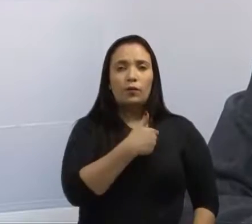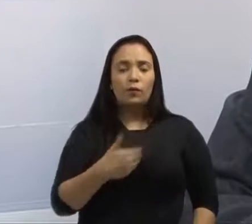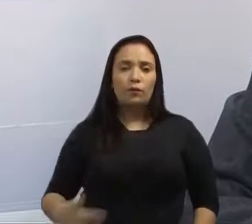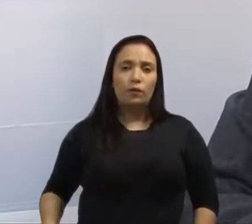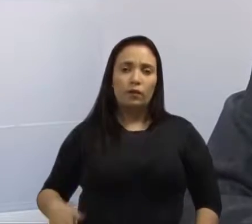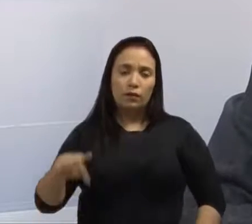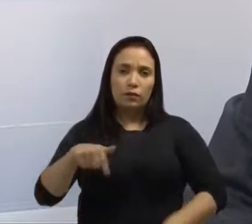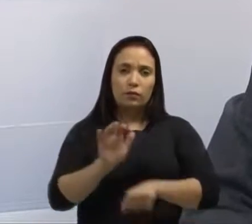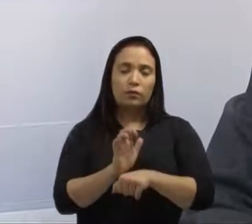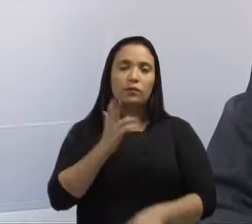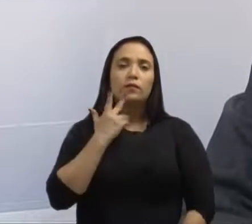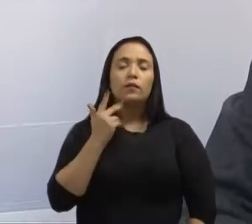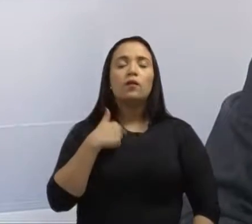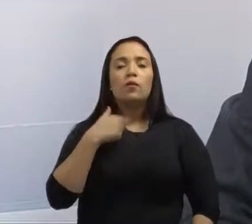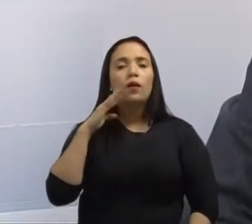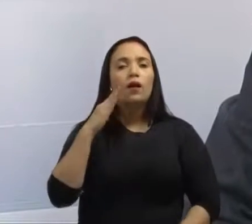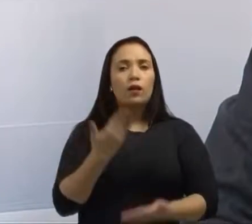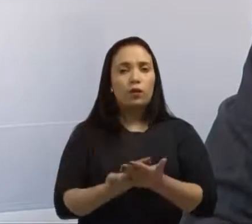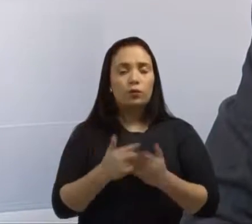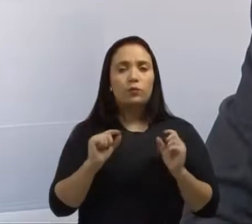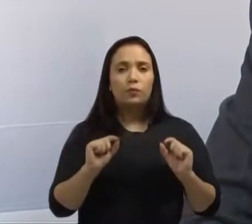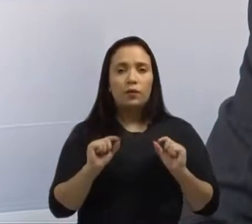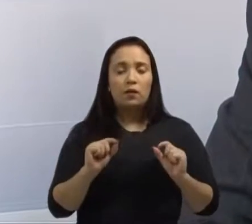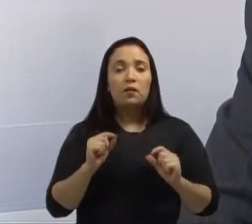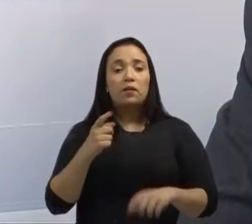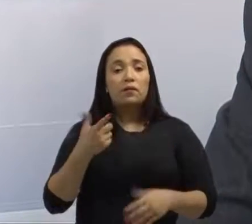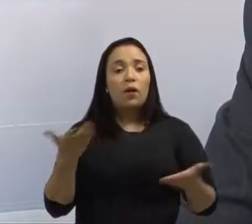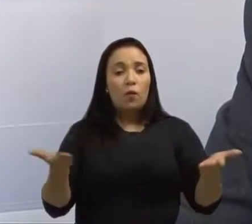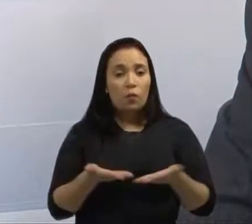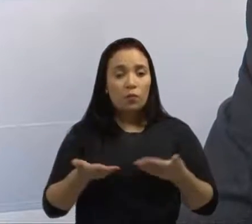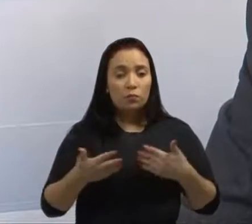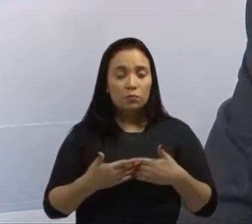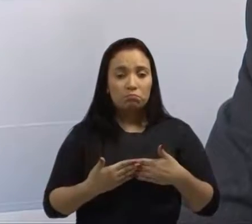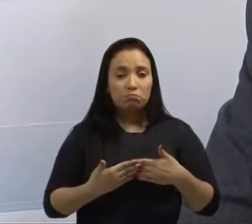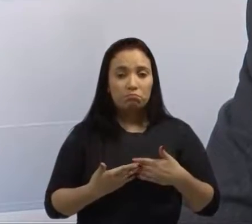Estado. Eu acredito que mandar da carruagem hoje,